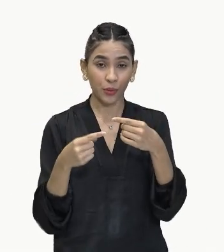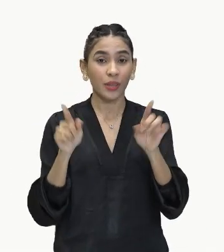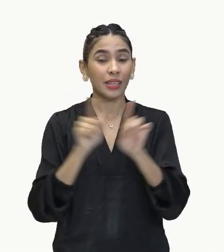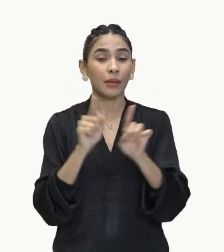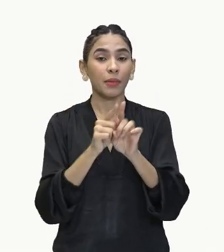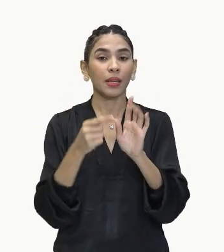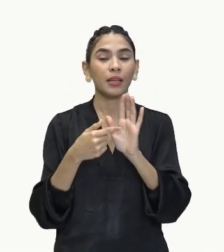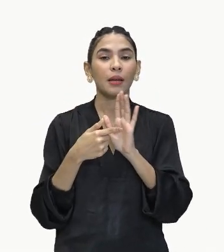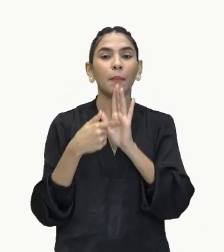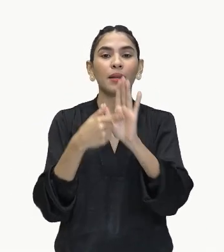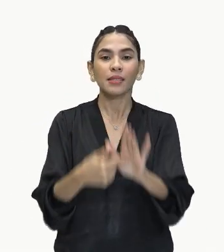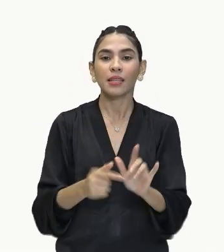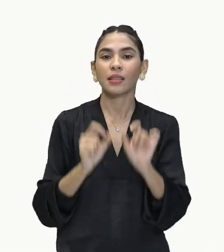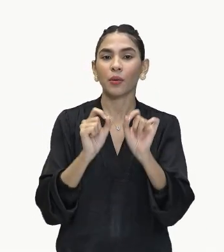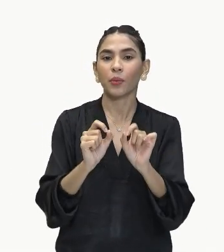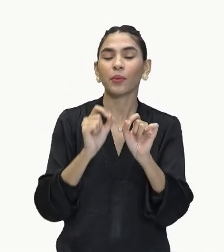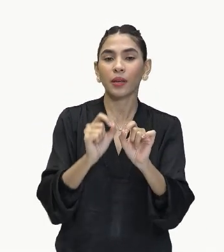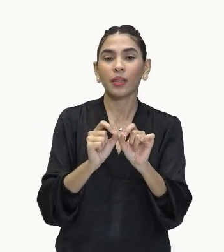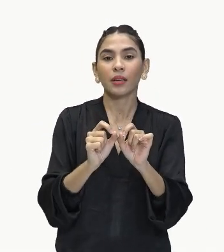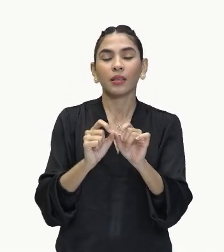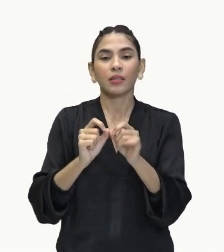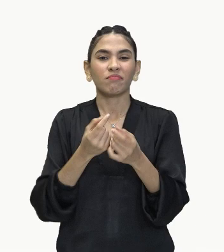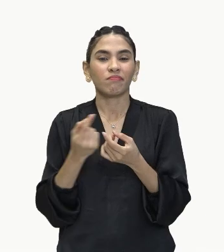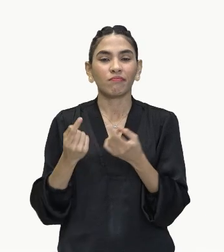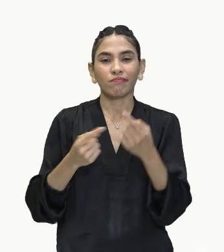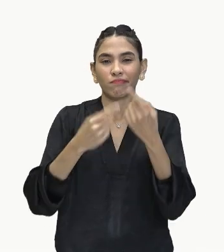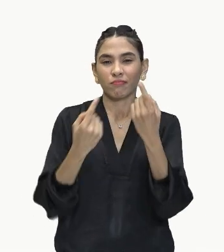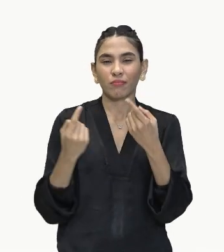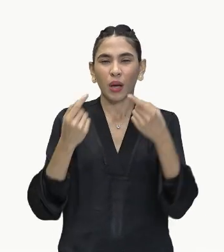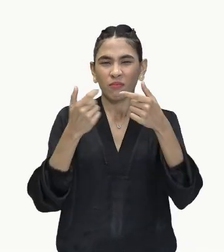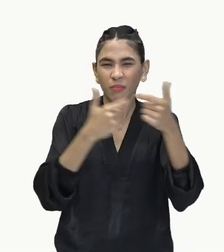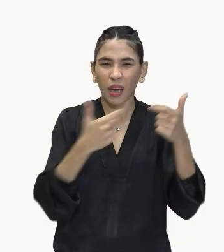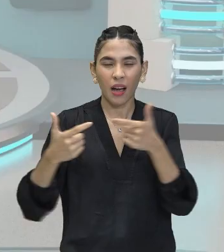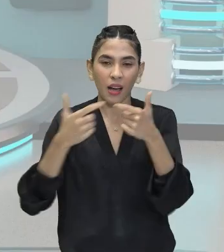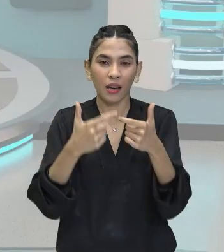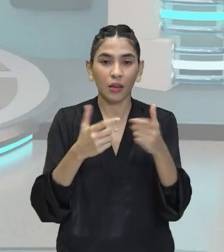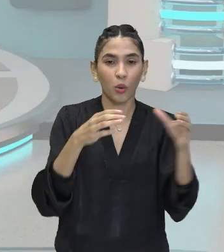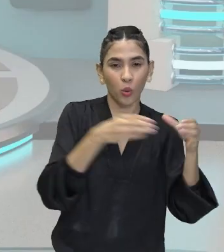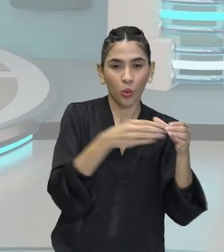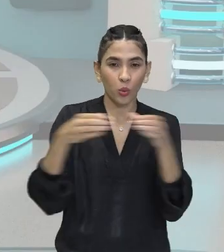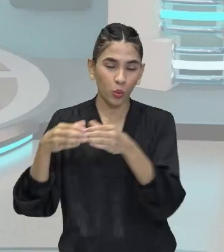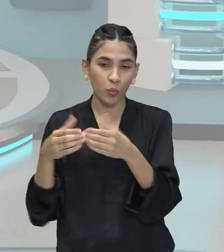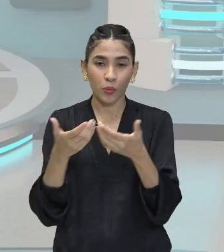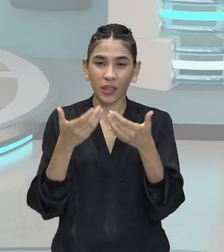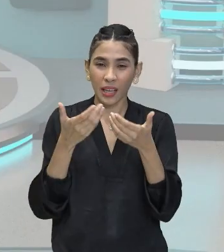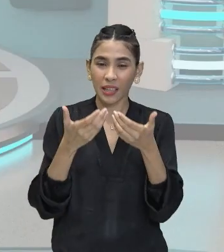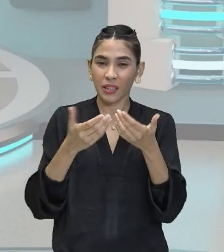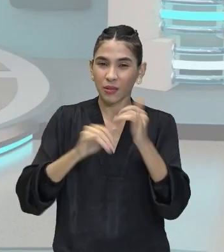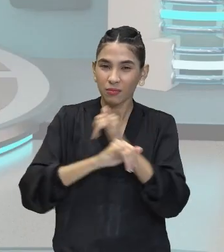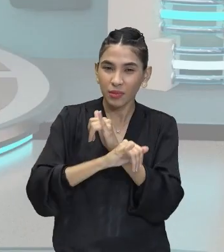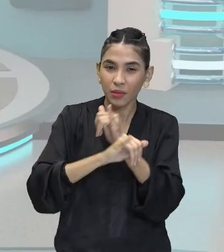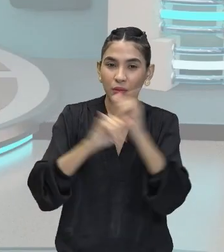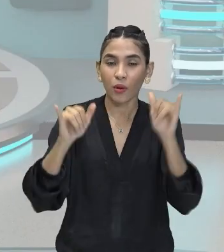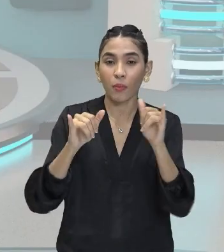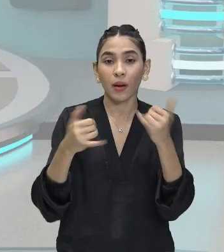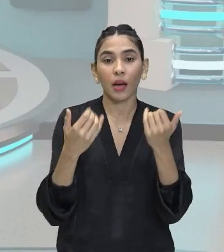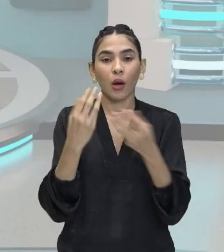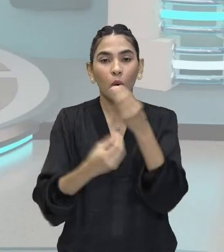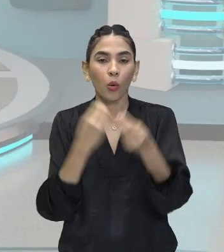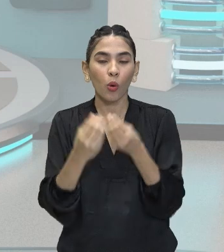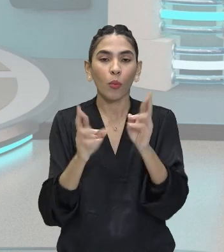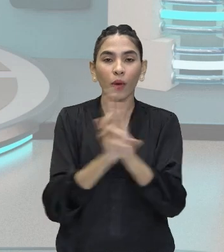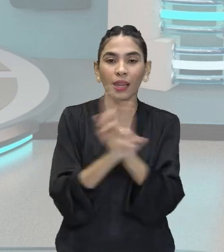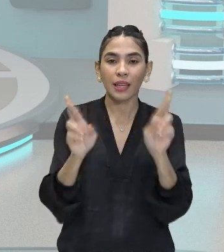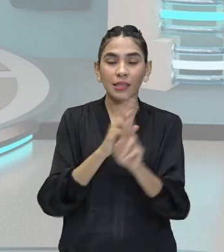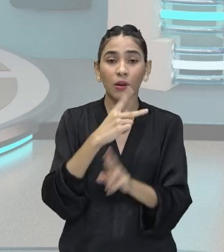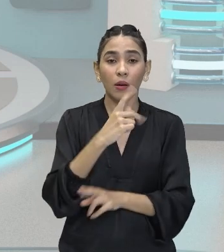mostram efetivamente esse combate que os modernistas queriam fazer em relação ao jeito parnasiano